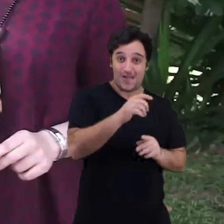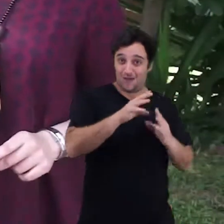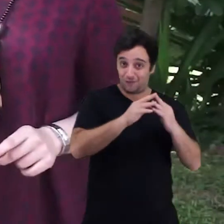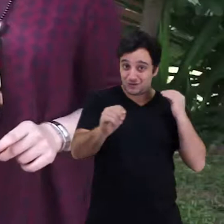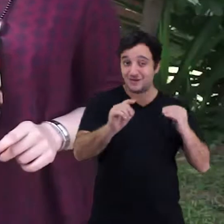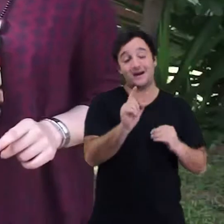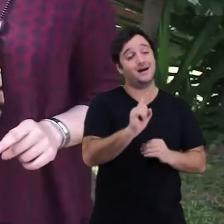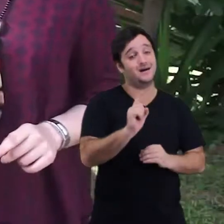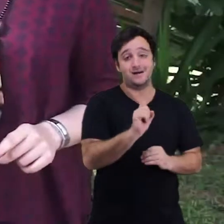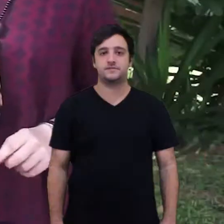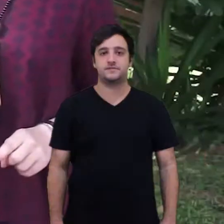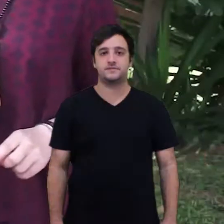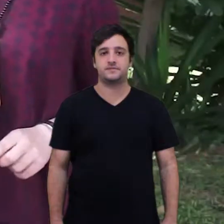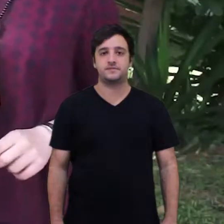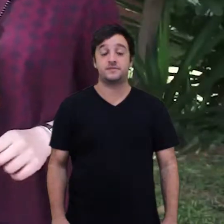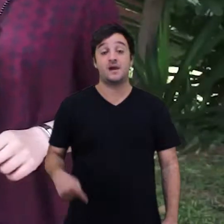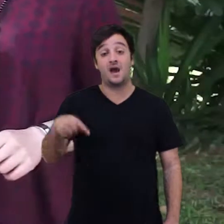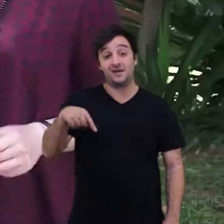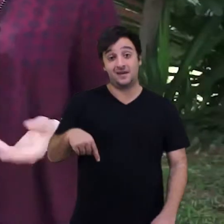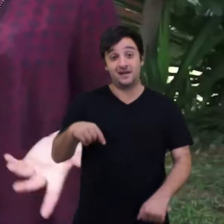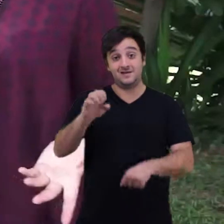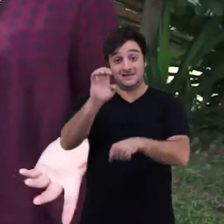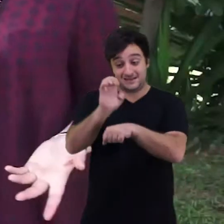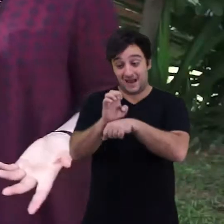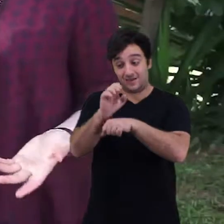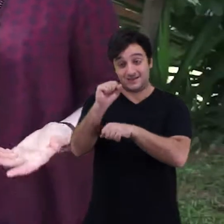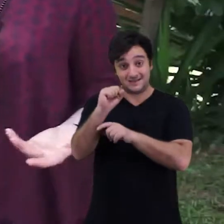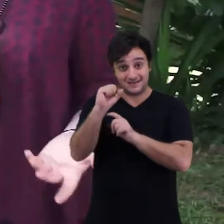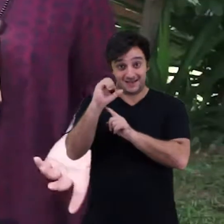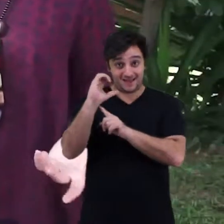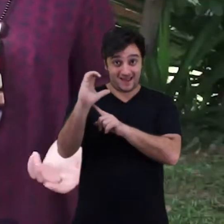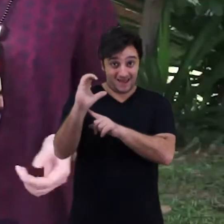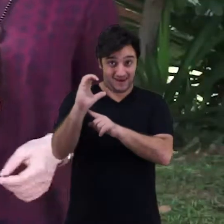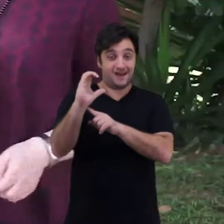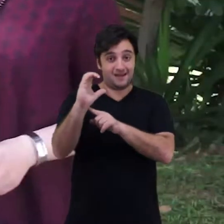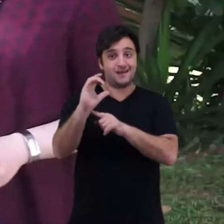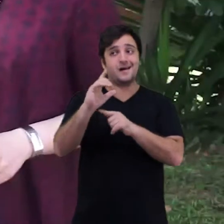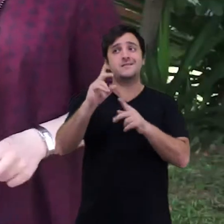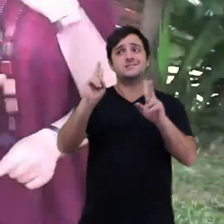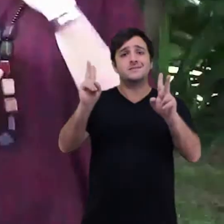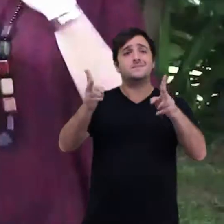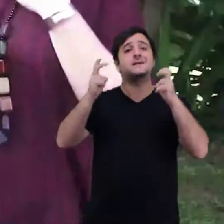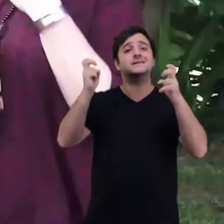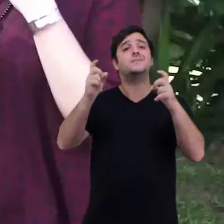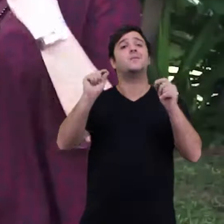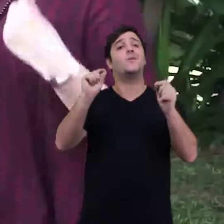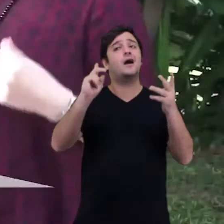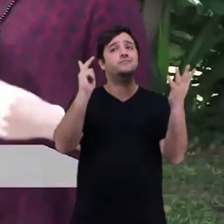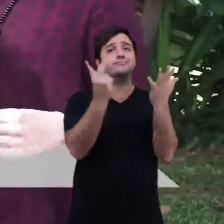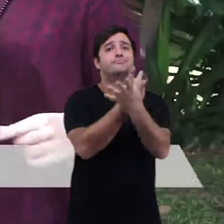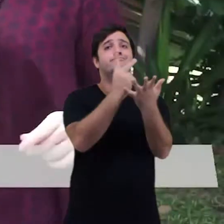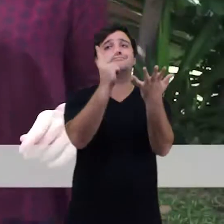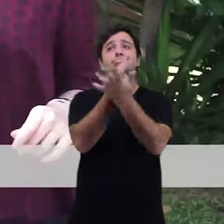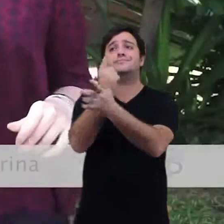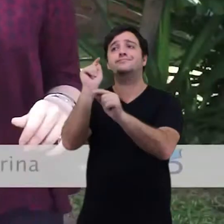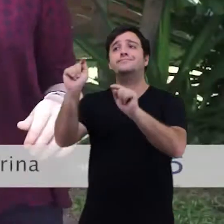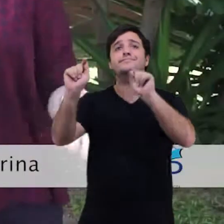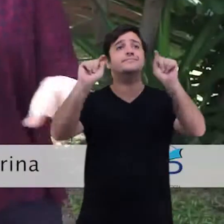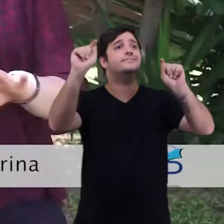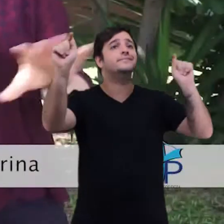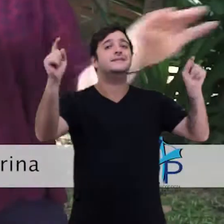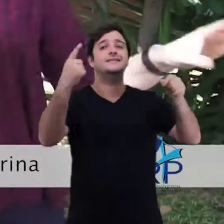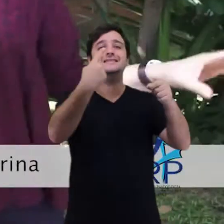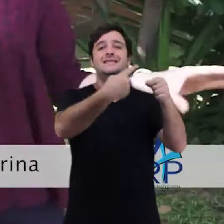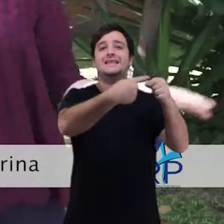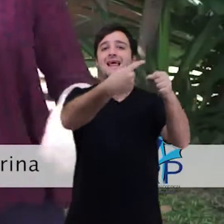impactos concretos na vida dessas pessoas. Sim, porque nem essa proteção, então, elas têm. Isso. No estado de Santa Catarina, a gente